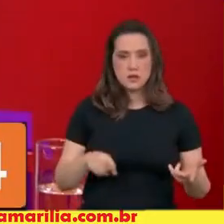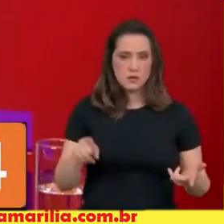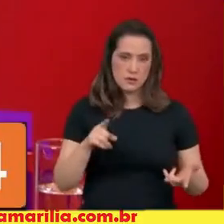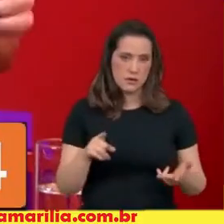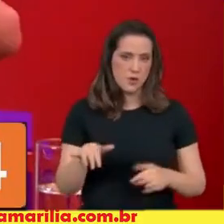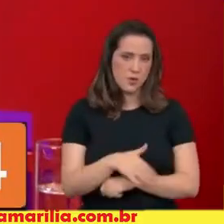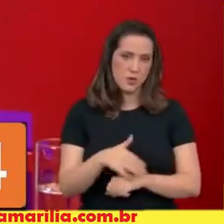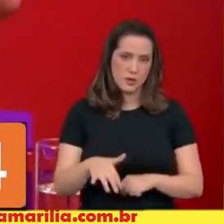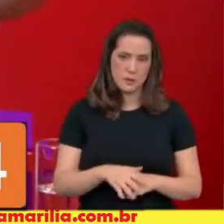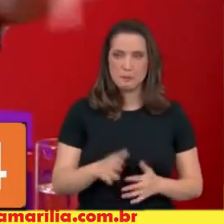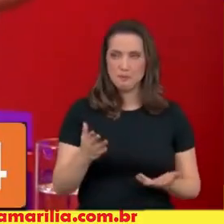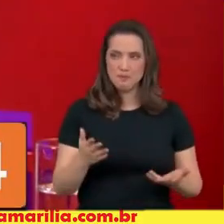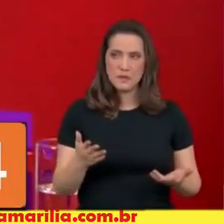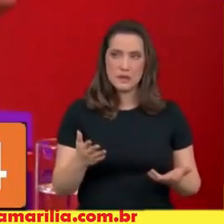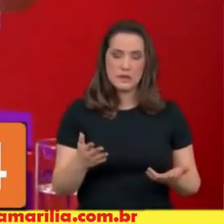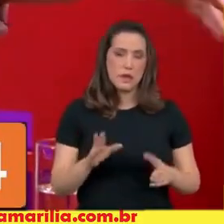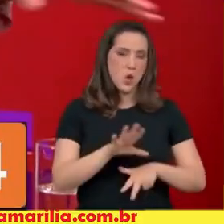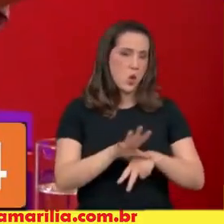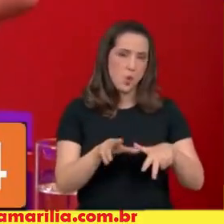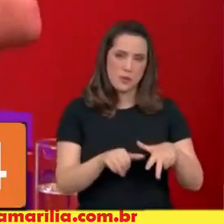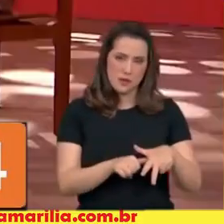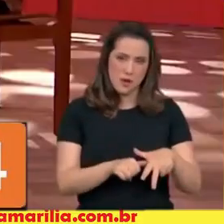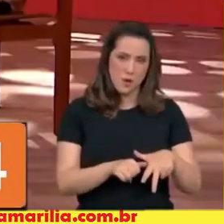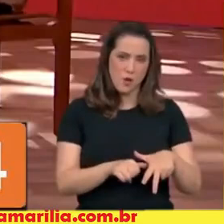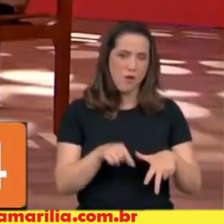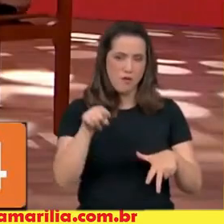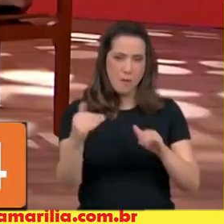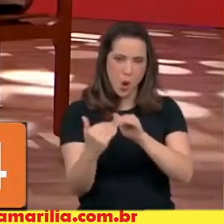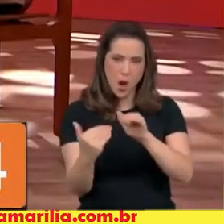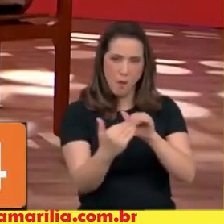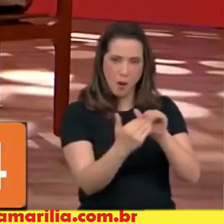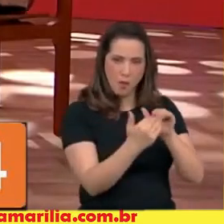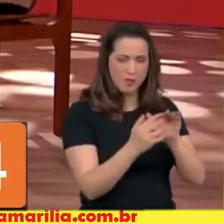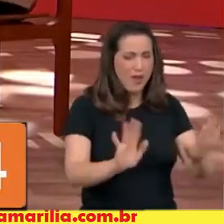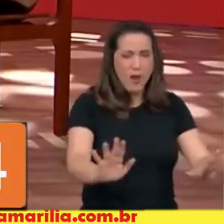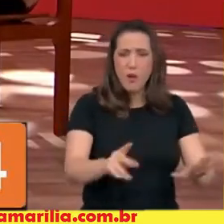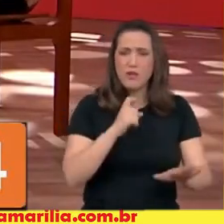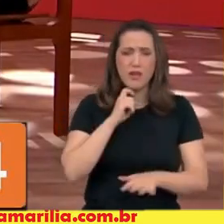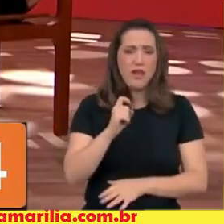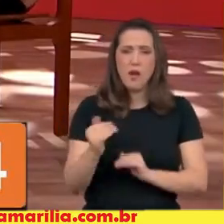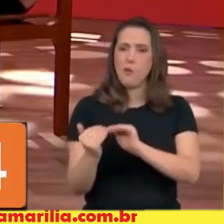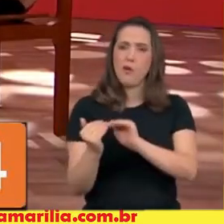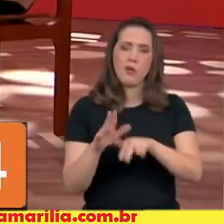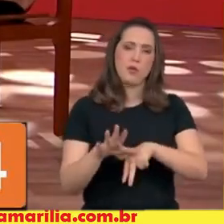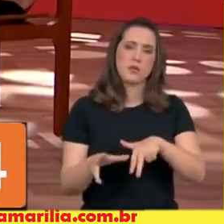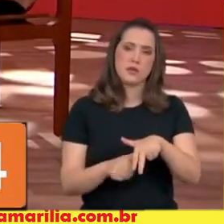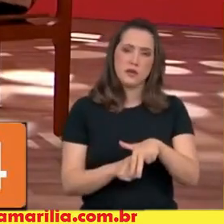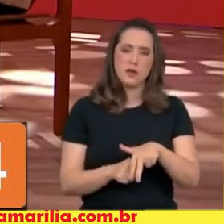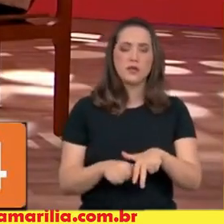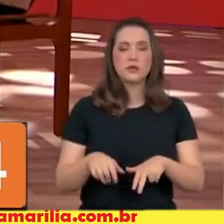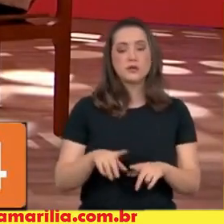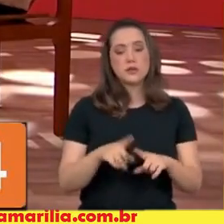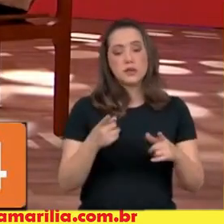você tem milhares de pautas, reivindicações nas ruas, geralmente o que chega aqui para ser